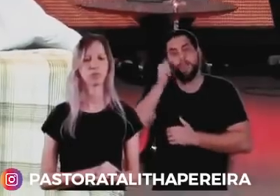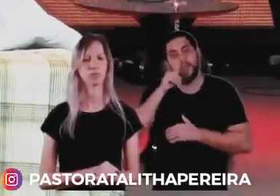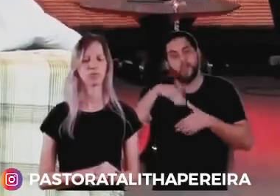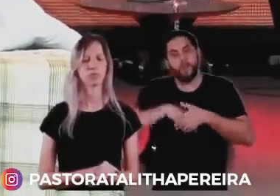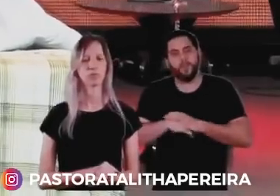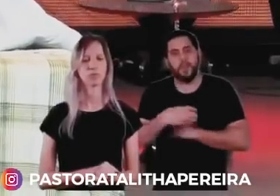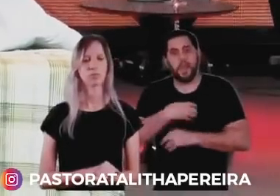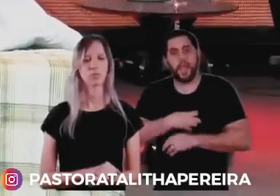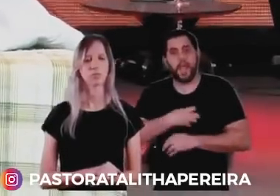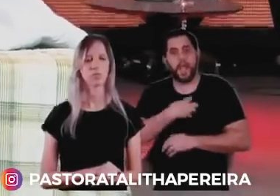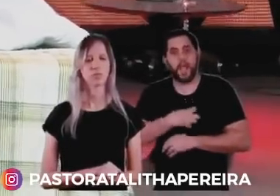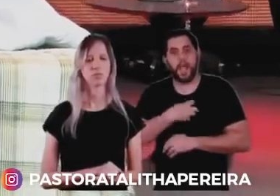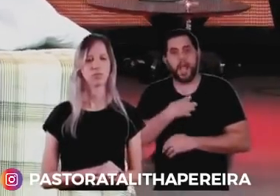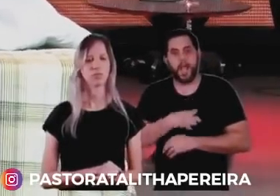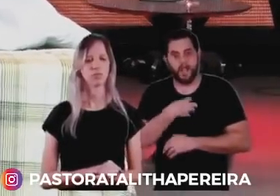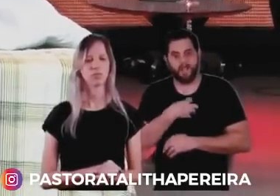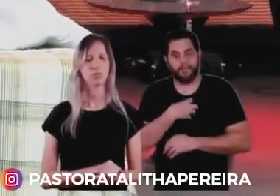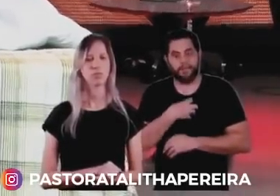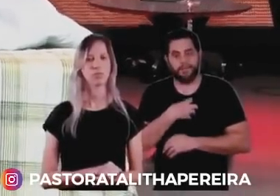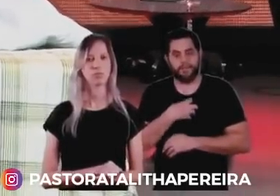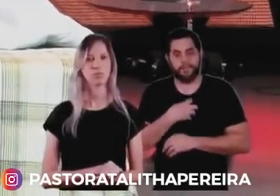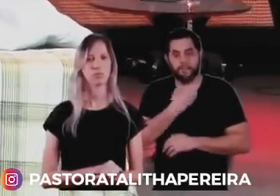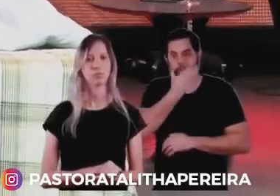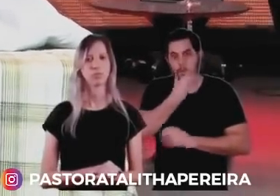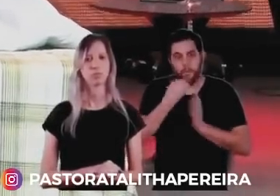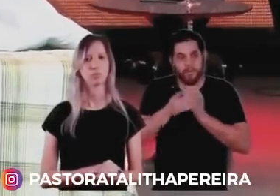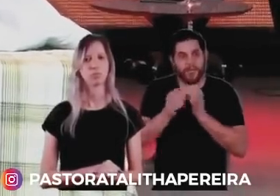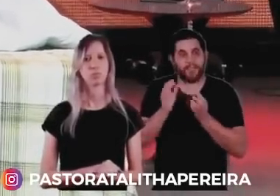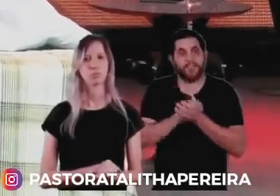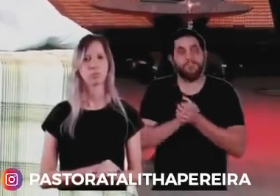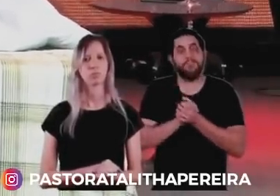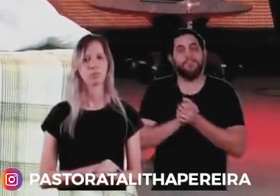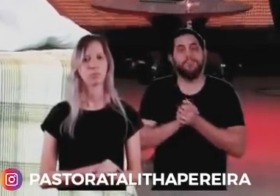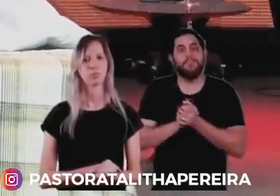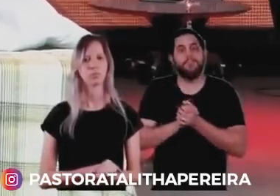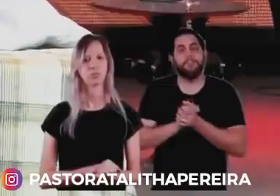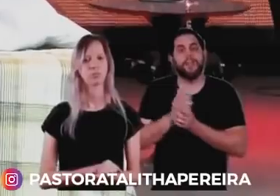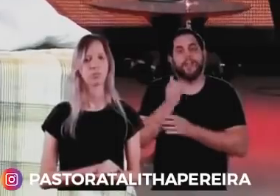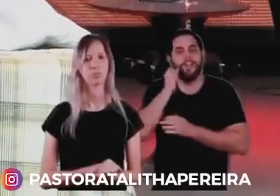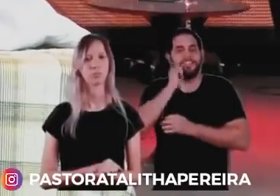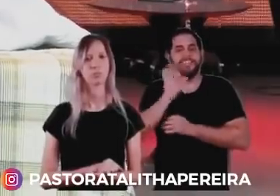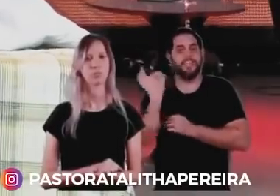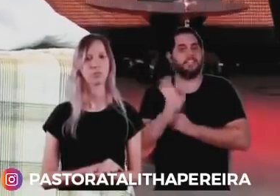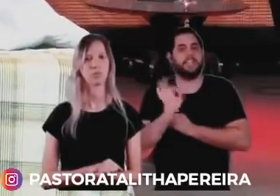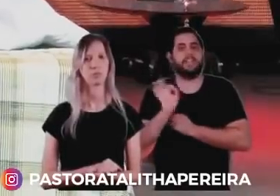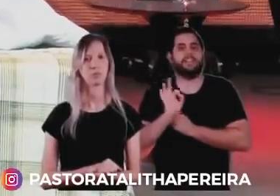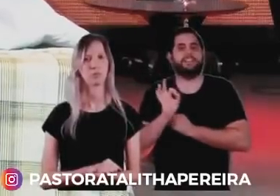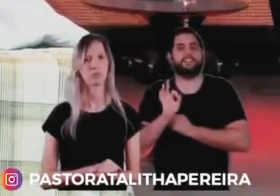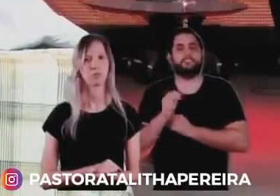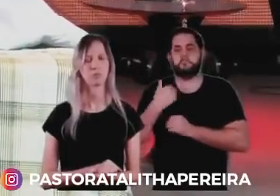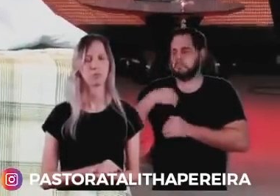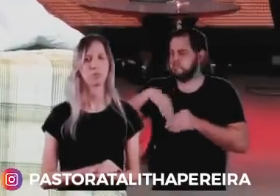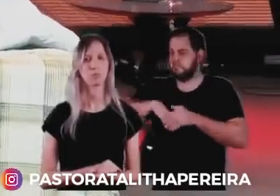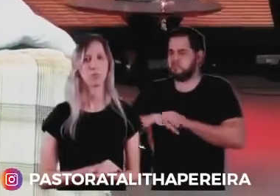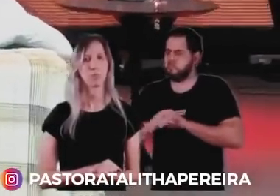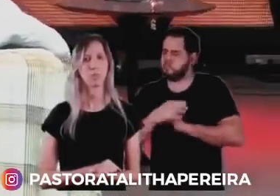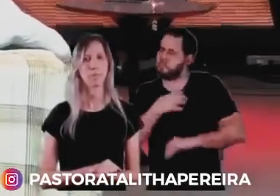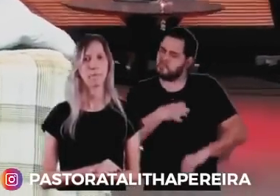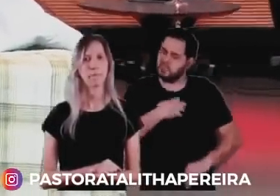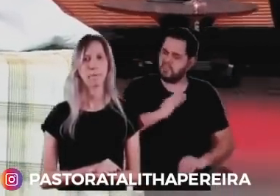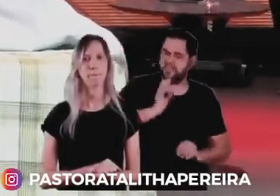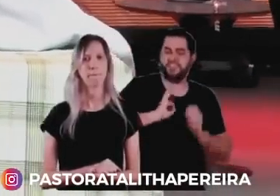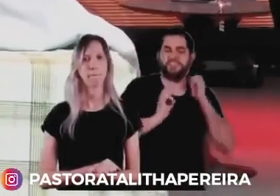rancor do abençoado, do esposo dela, mas ela não dava o braço a torcer. Eu não guardo